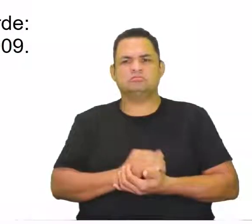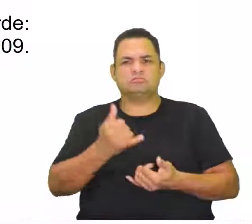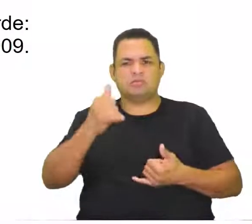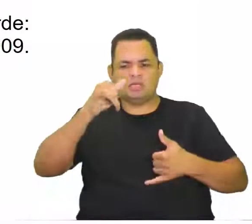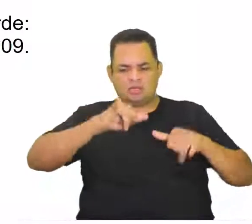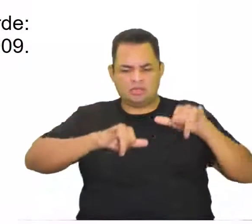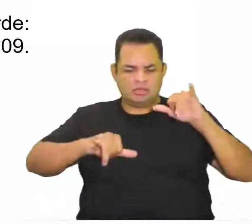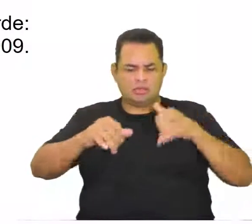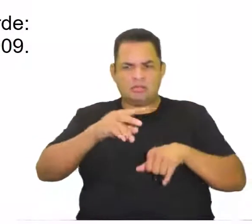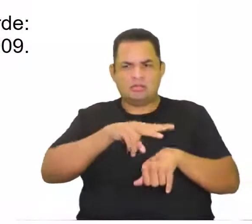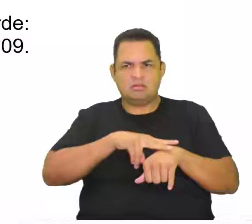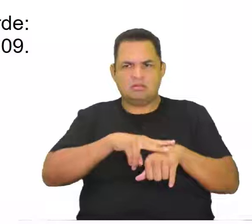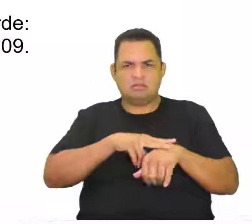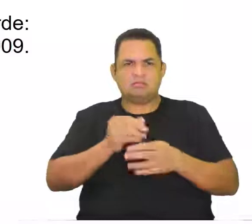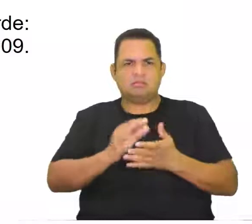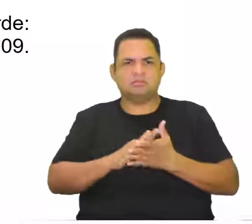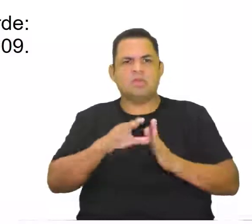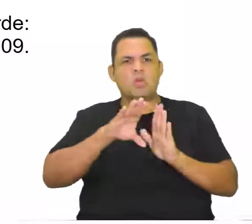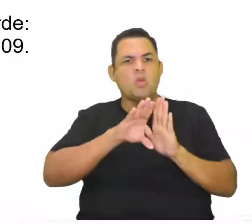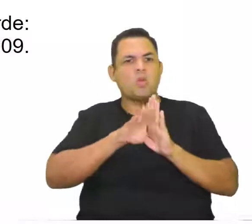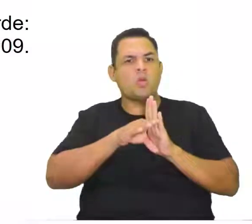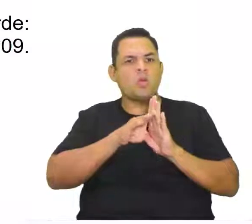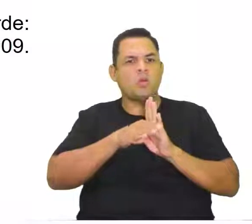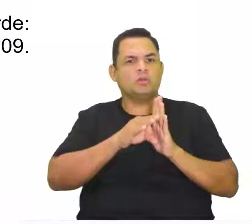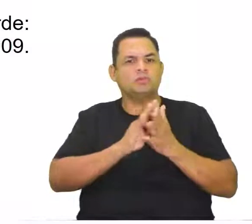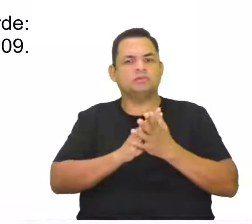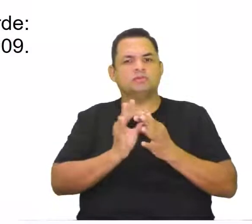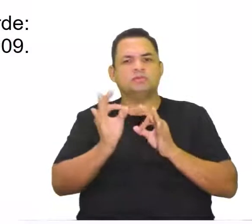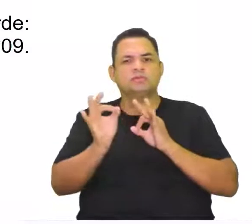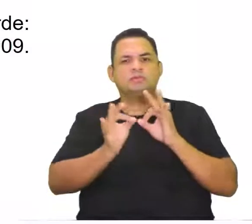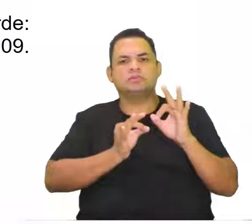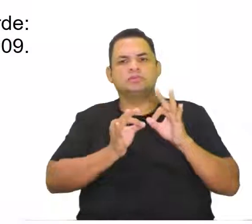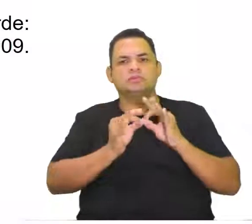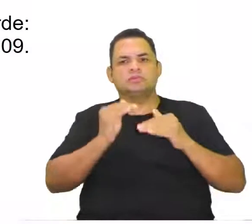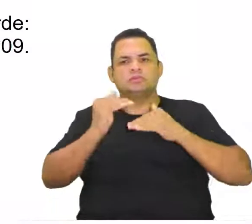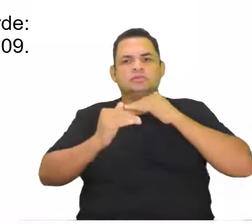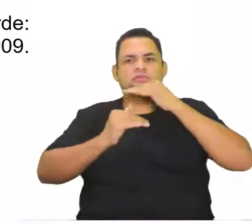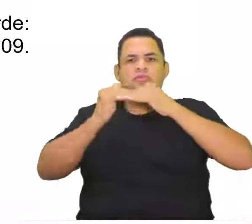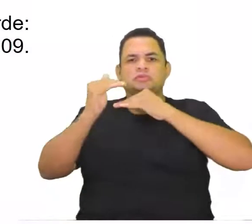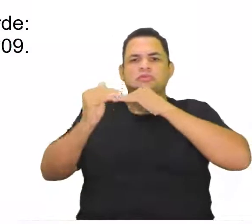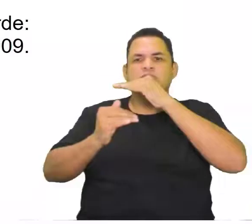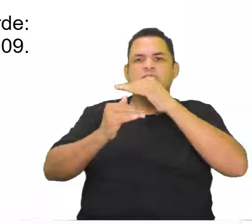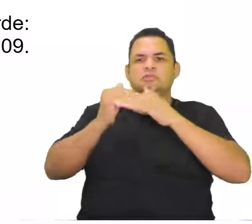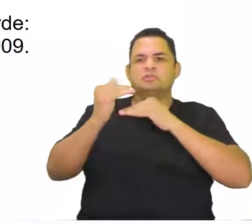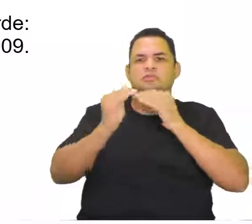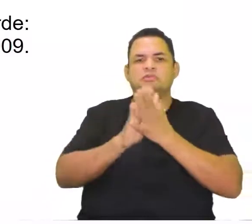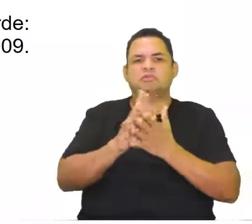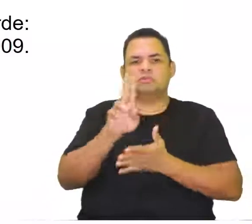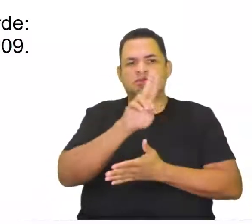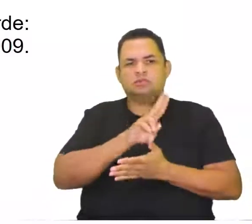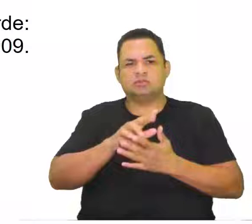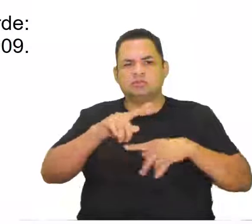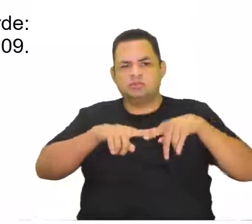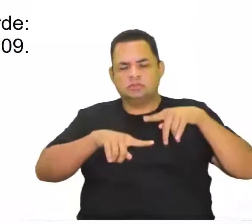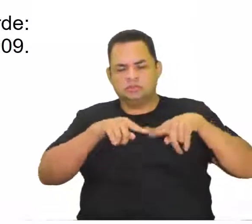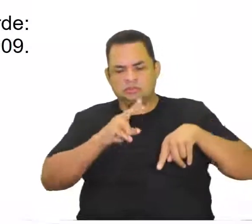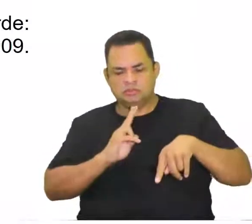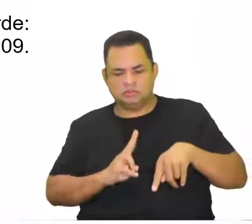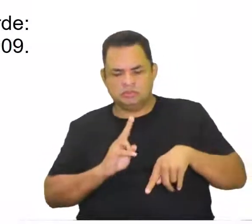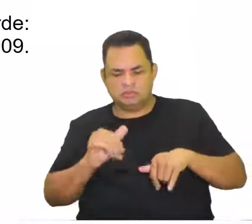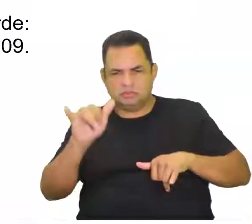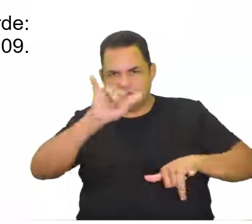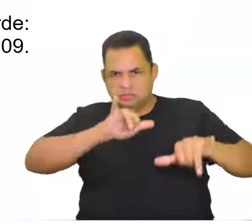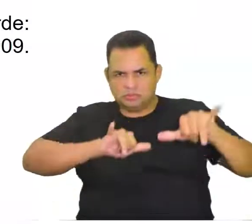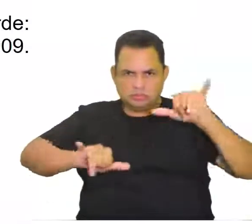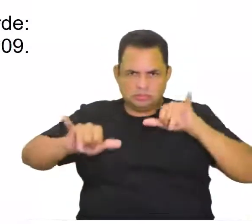Química verde pode ser definida como a criação, o desenvolvimento e a aplicação de produtos